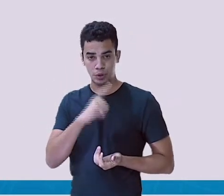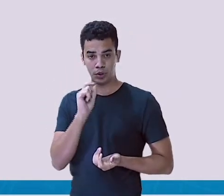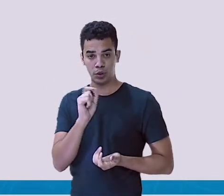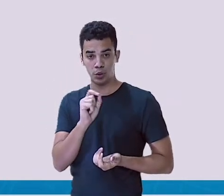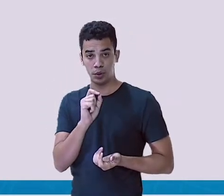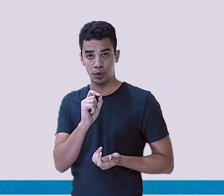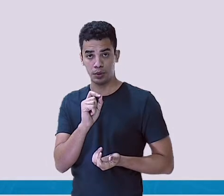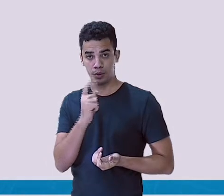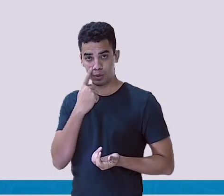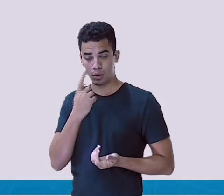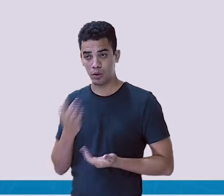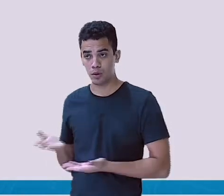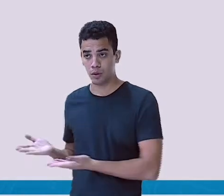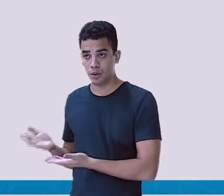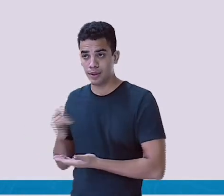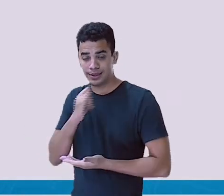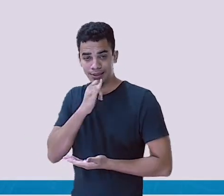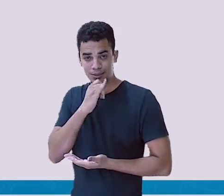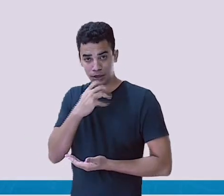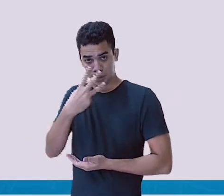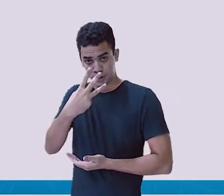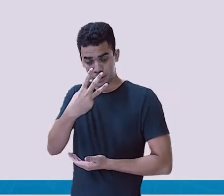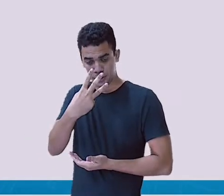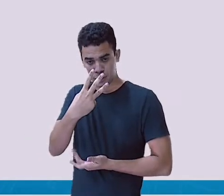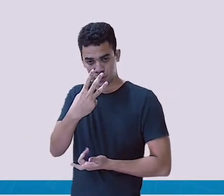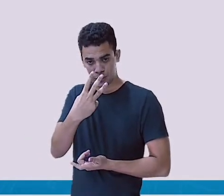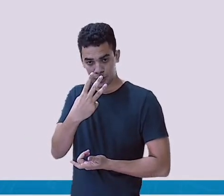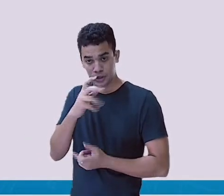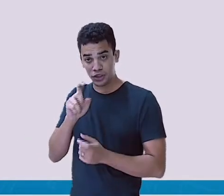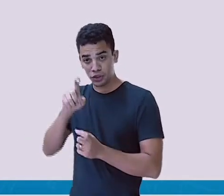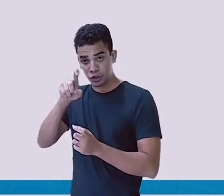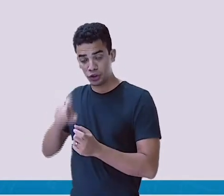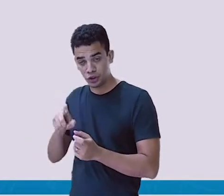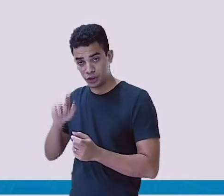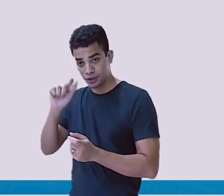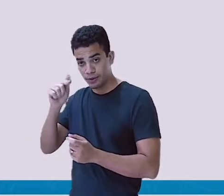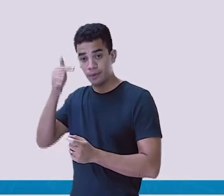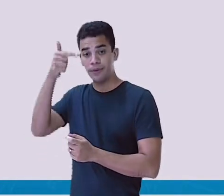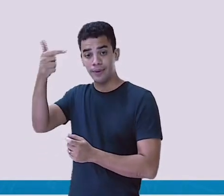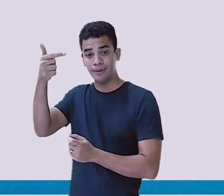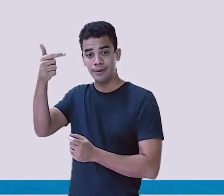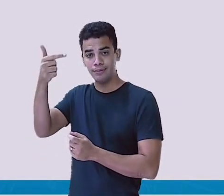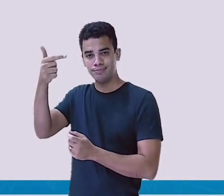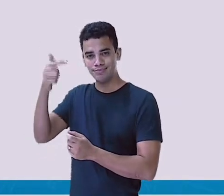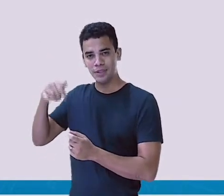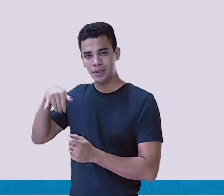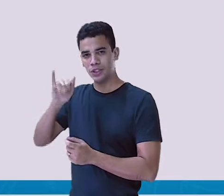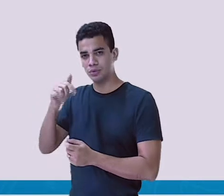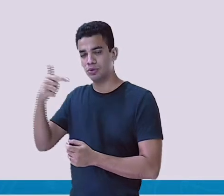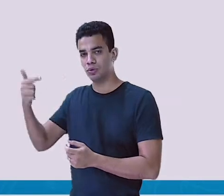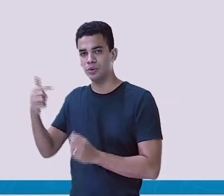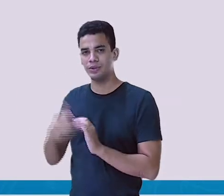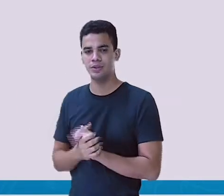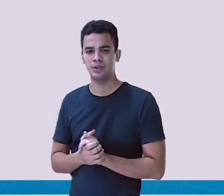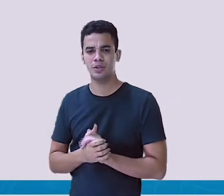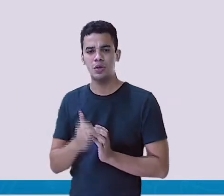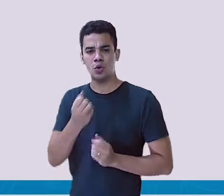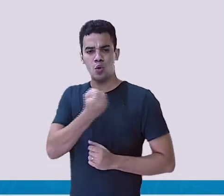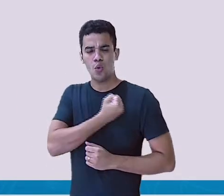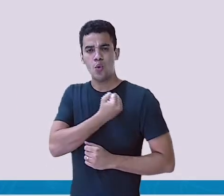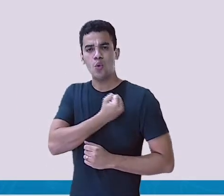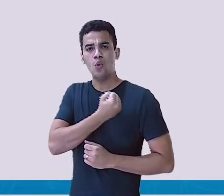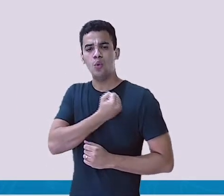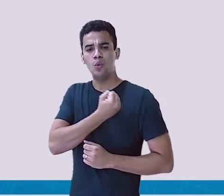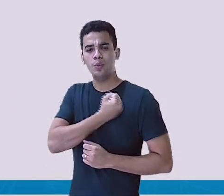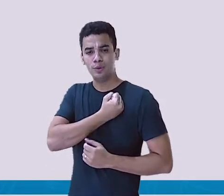y ao quadrado. Quem é o coeficiente? 3. Quem é a parte literal? X ao